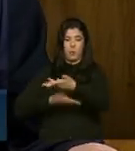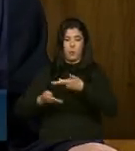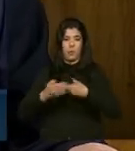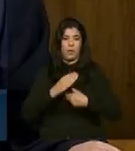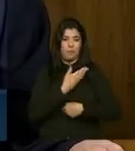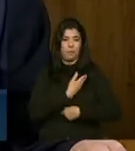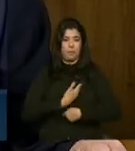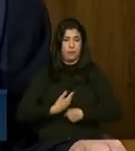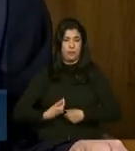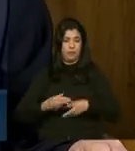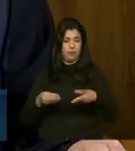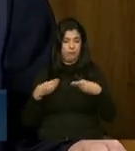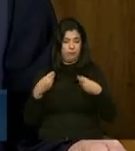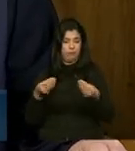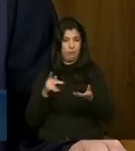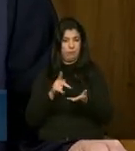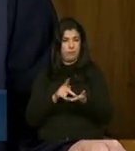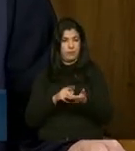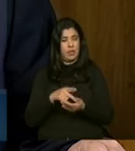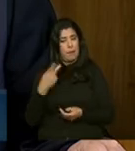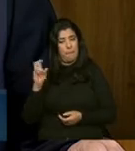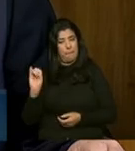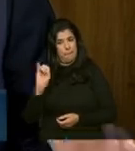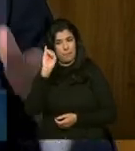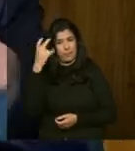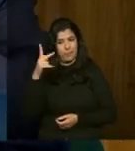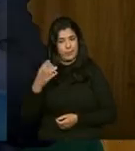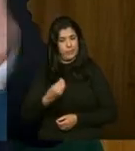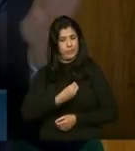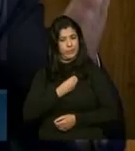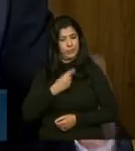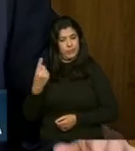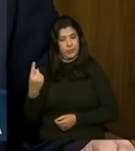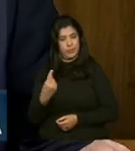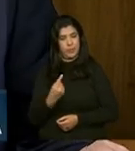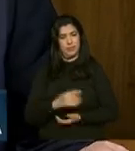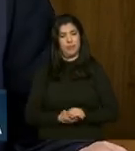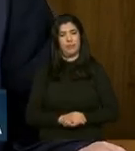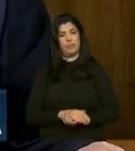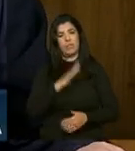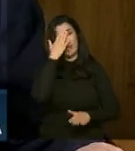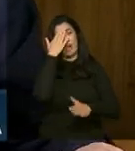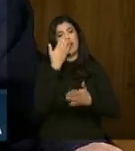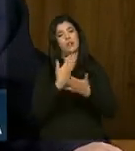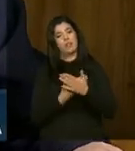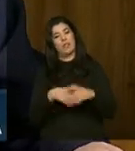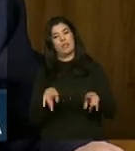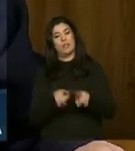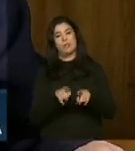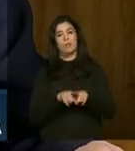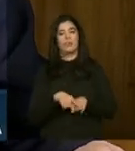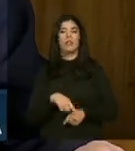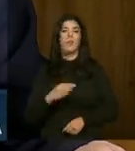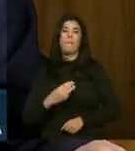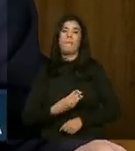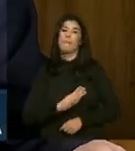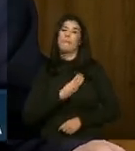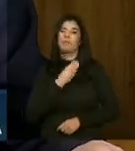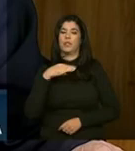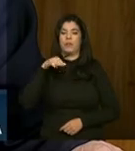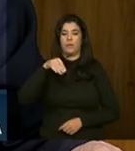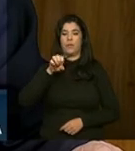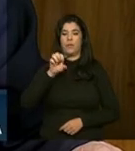sua presença. Aqui está, acredito, um público, ministro Mercadante, acredito,